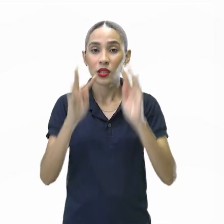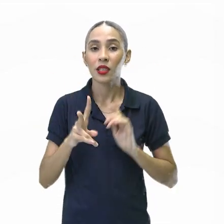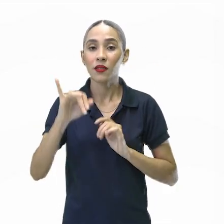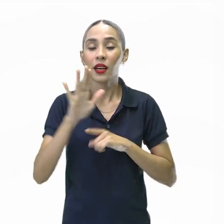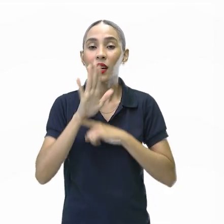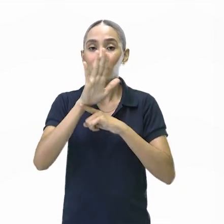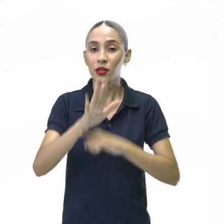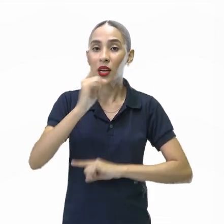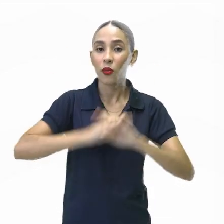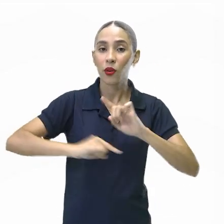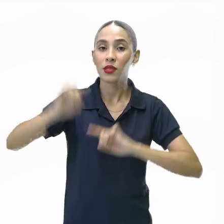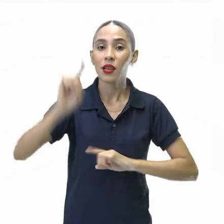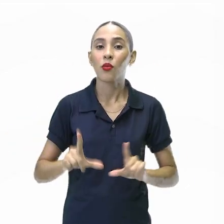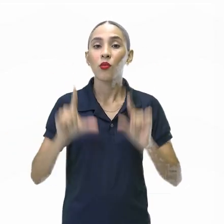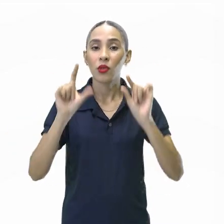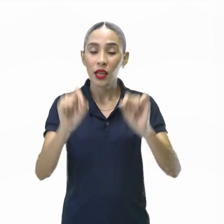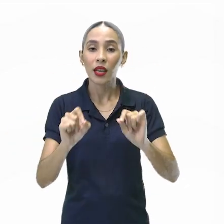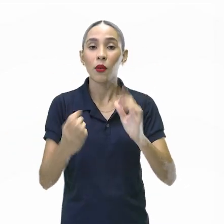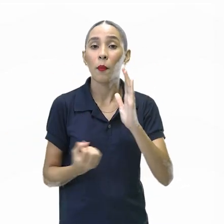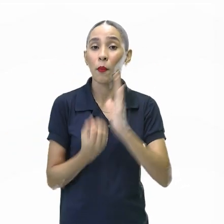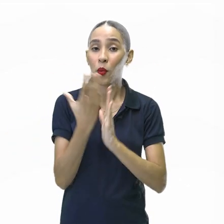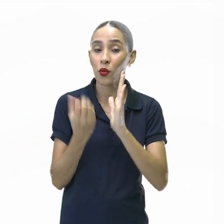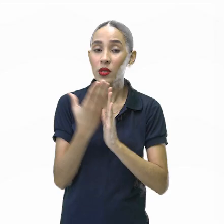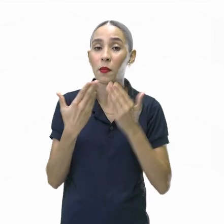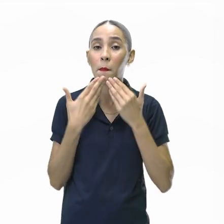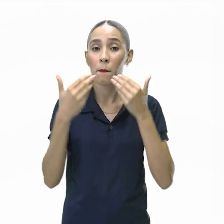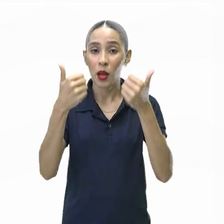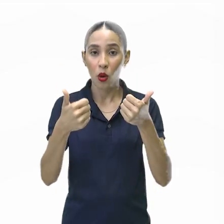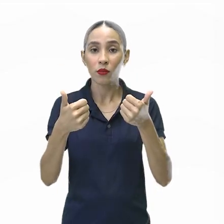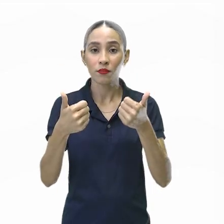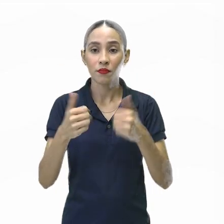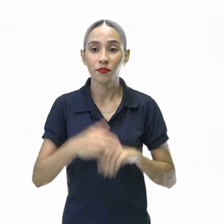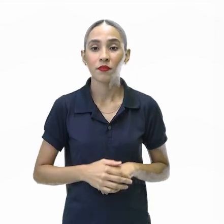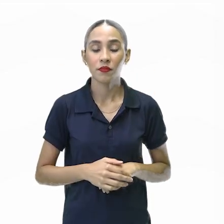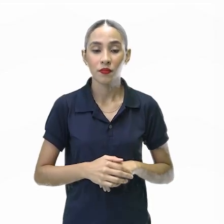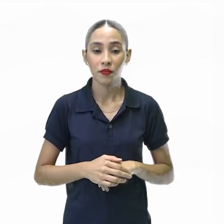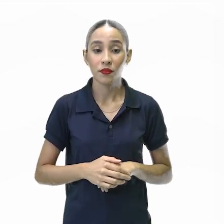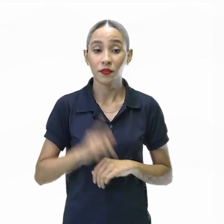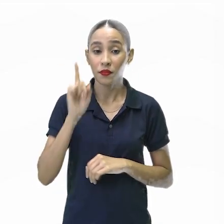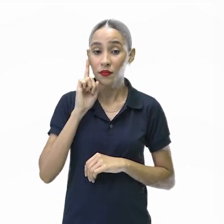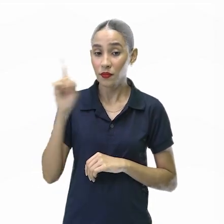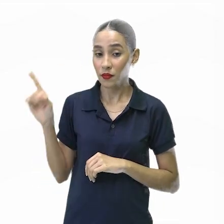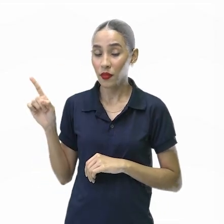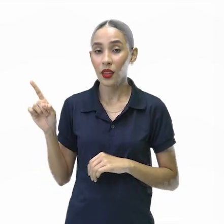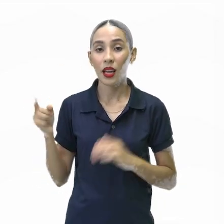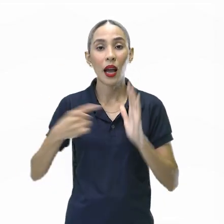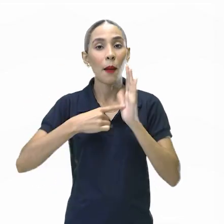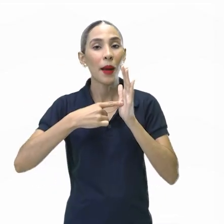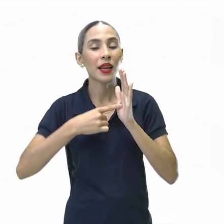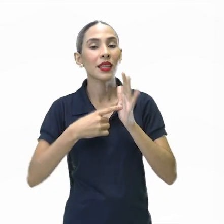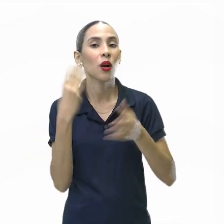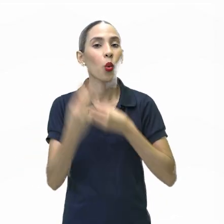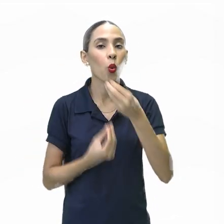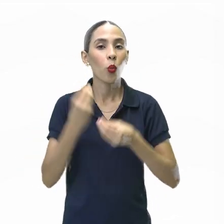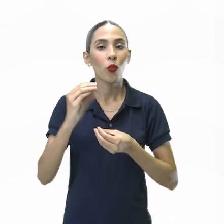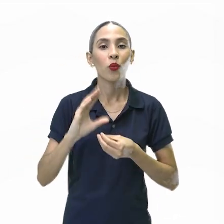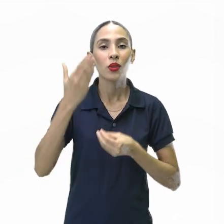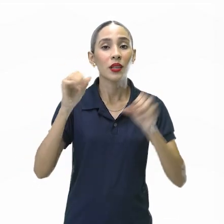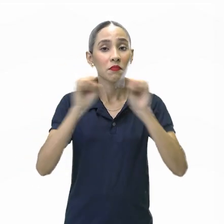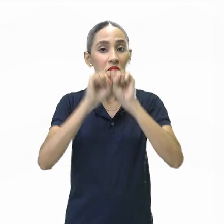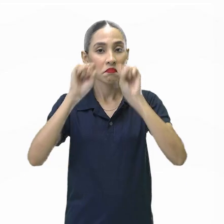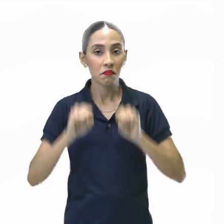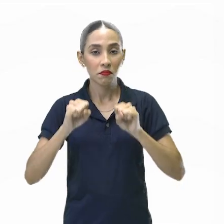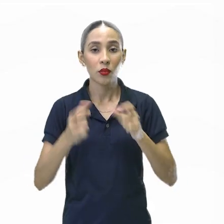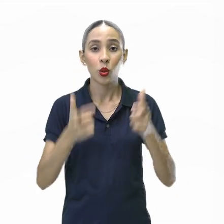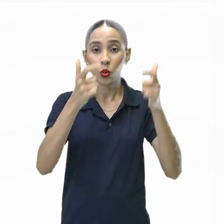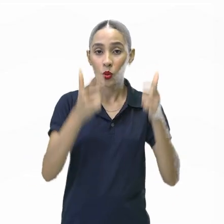a alcançar uma produtividade melhor. Essas máquinas funcionam com base no sistema de